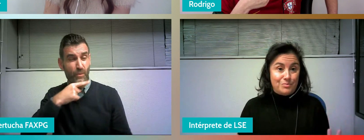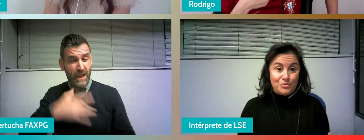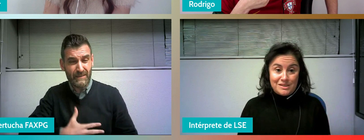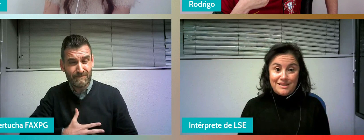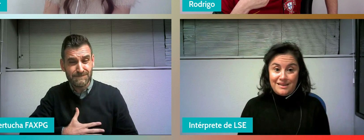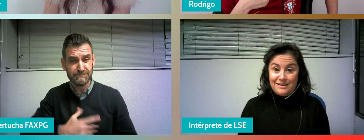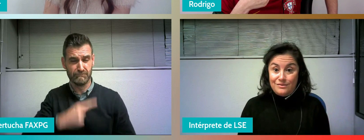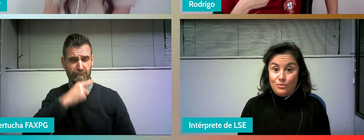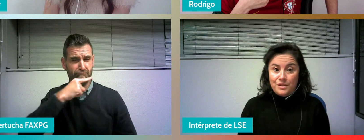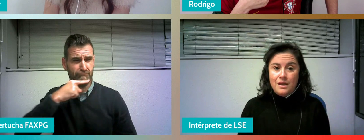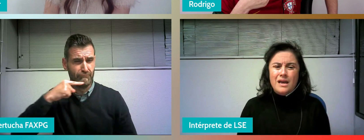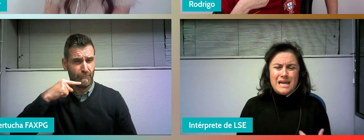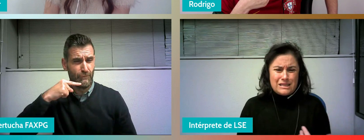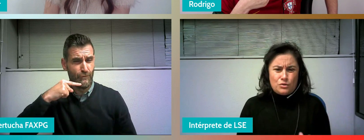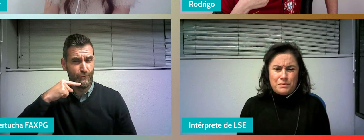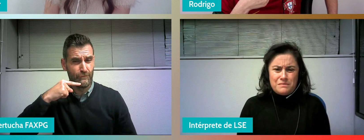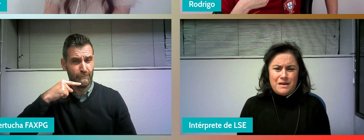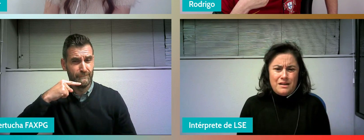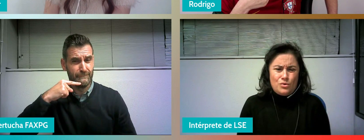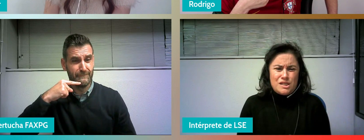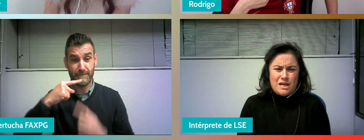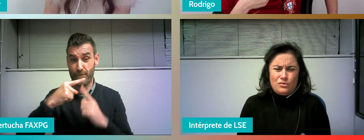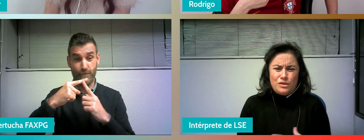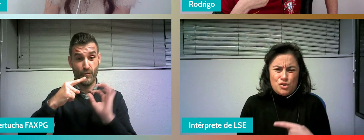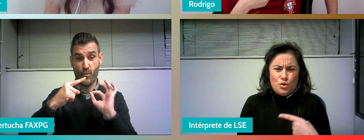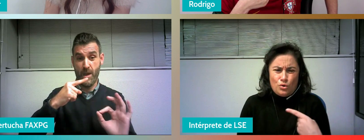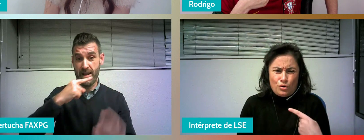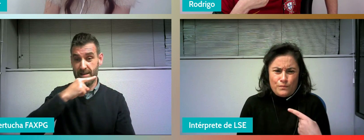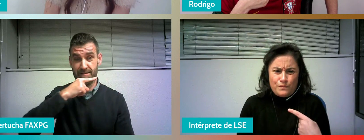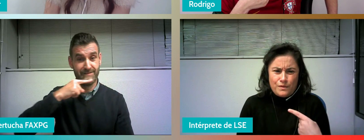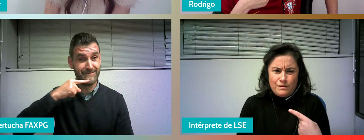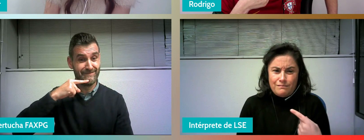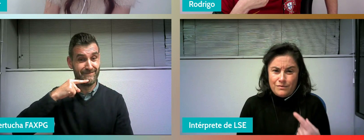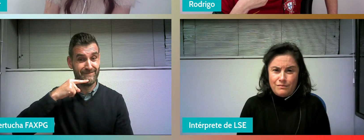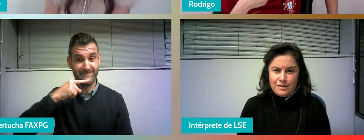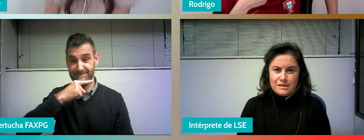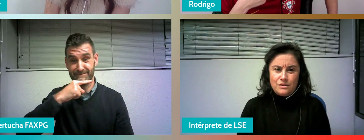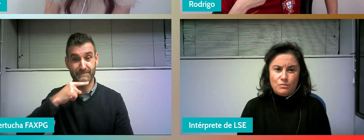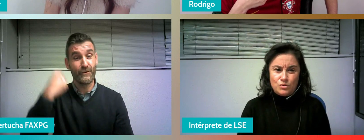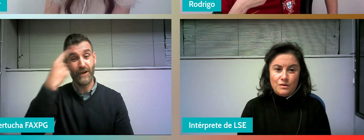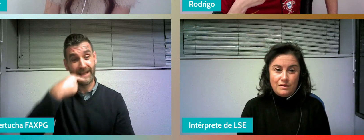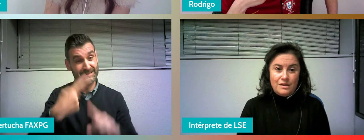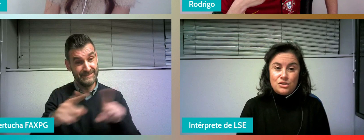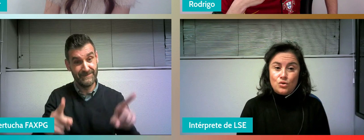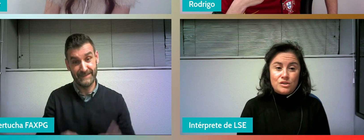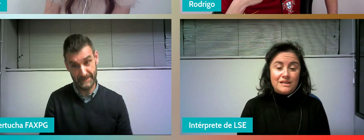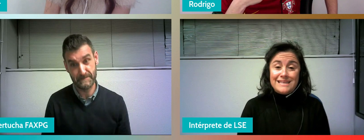cara un pouco así de dulce, se te atopas mal e doeche algo, des dor. ¿No? Así como,